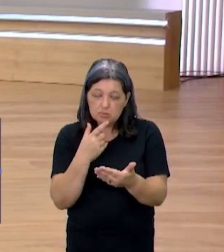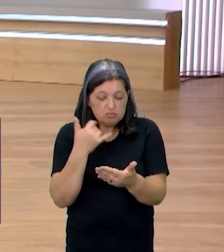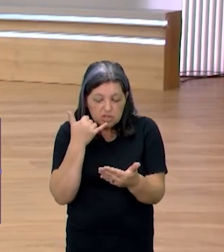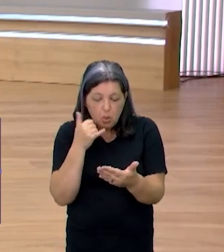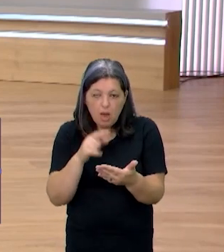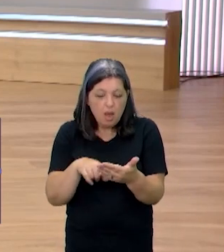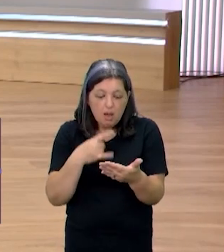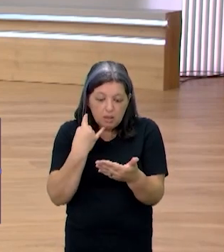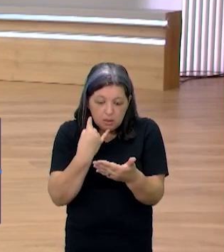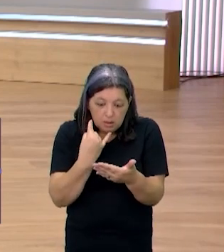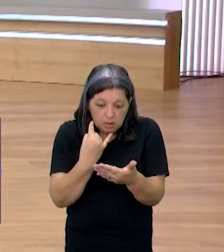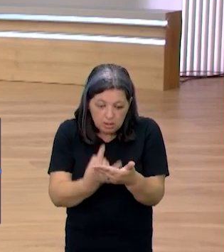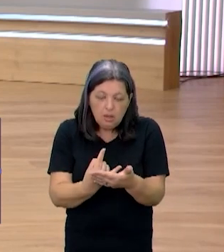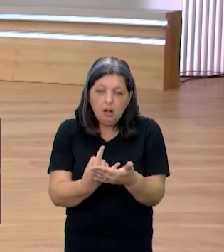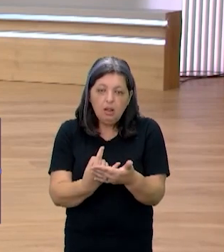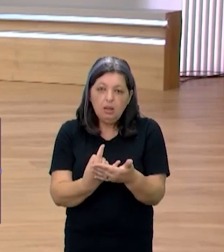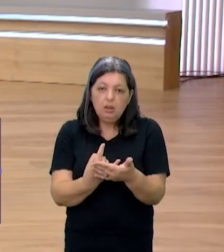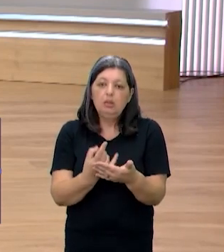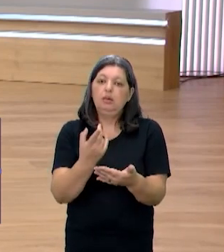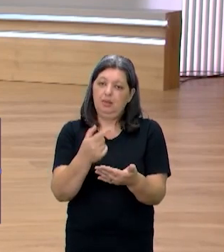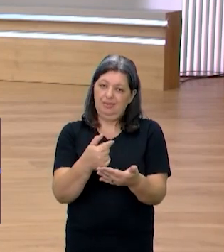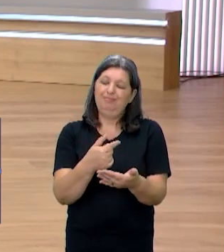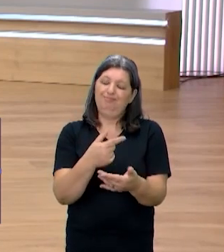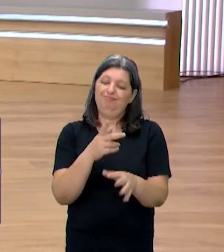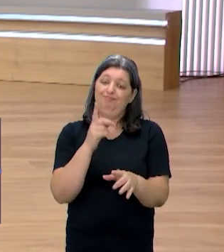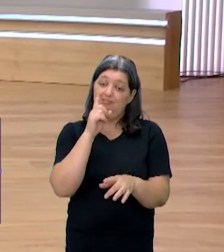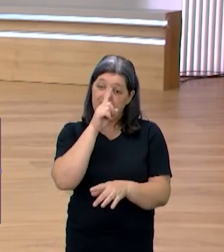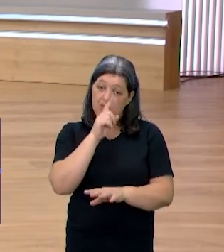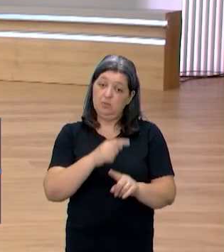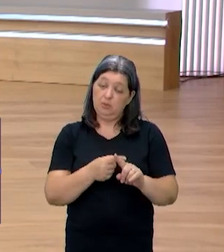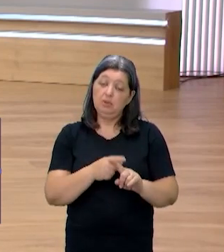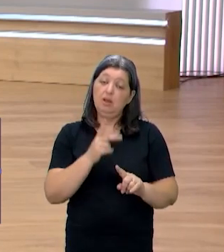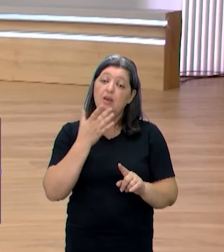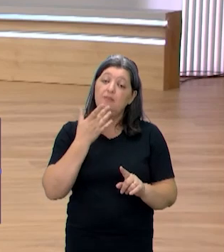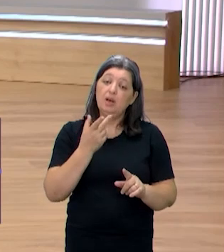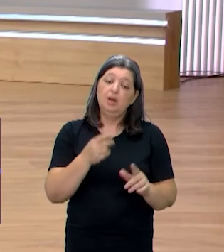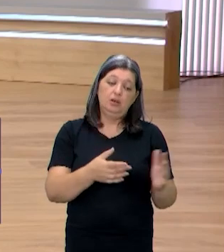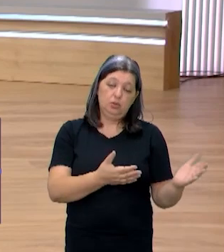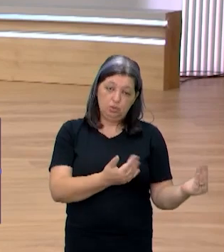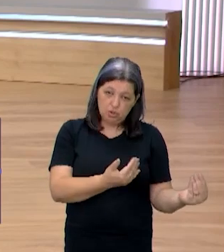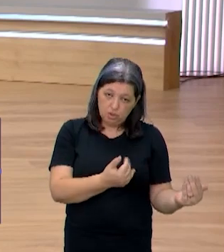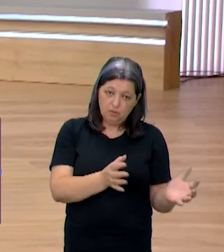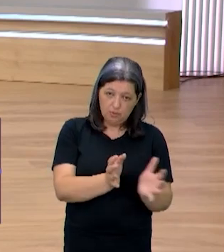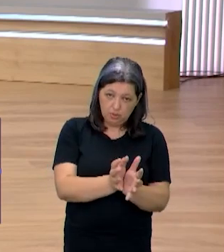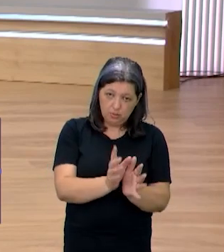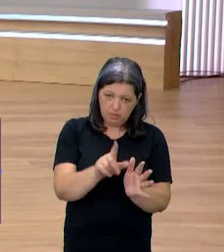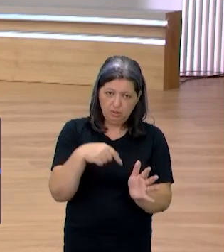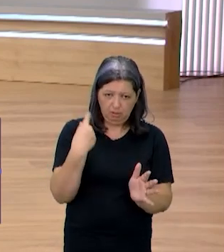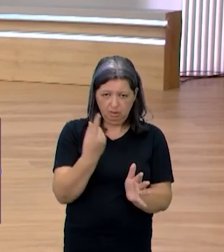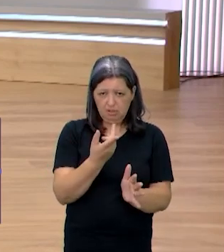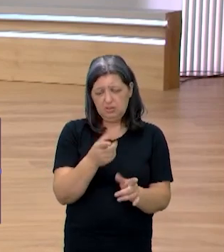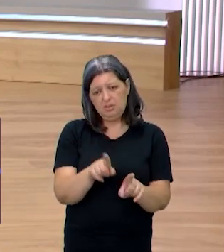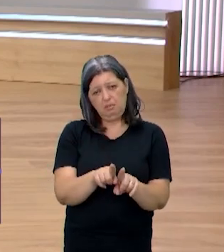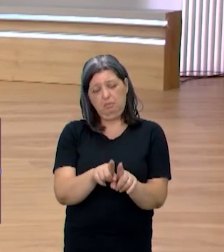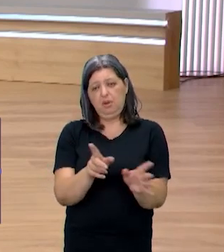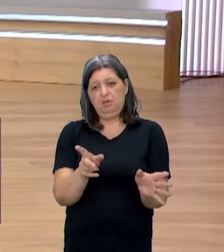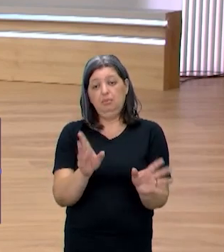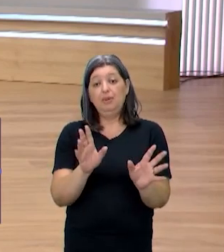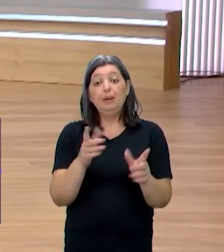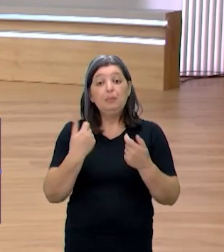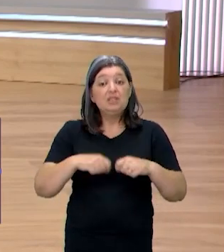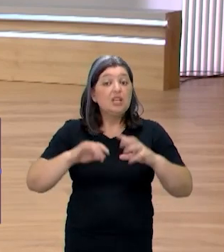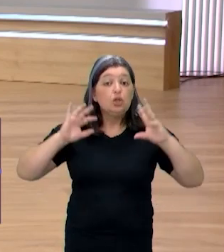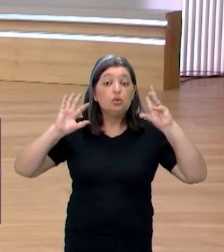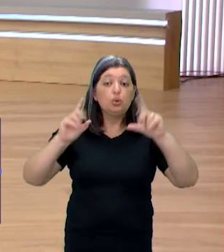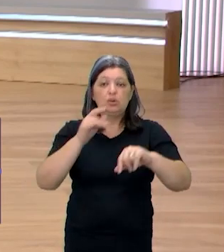tão... né? Então, que sirva para a gente também, apesar de estar falando dos jovens, né? Enfim, nós somos jovens, né? Que sirva para todo mundo, e